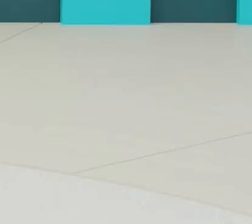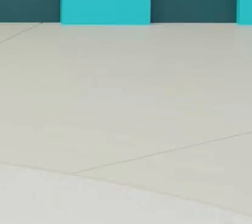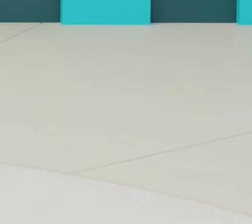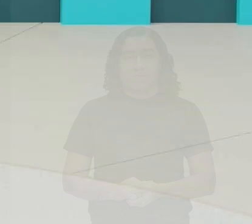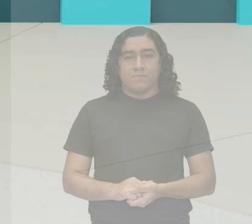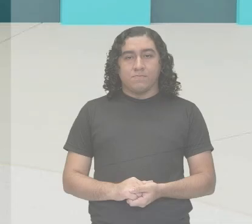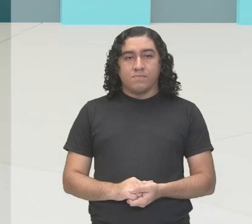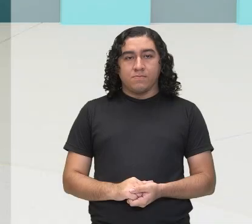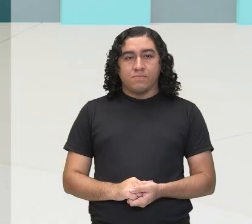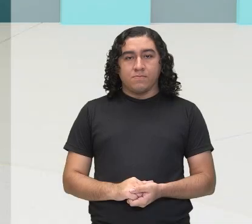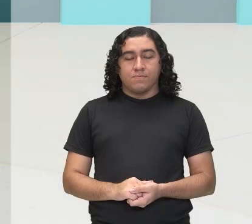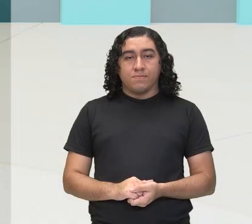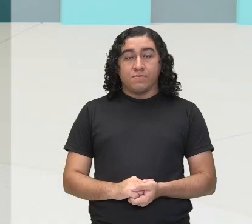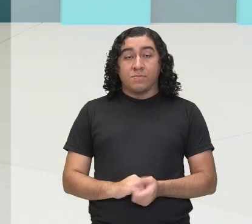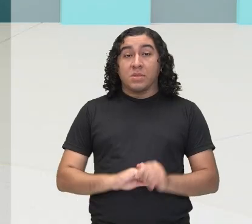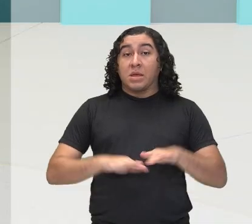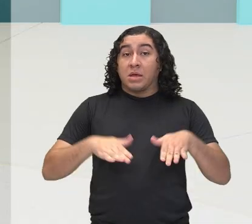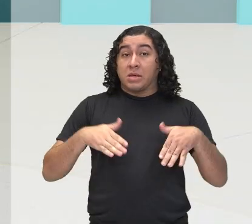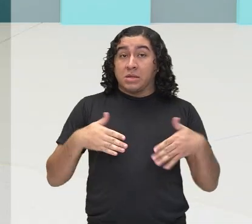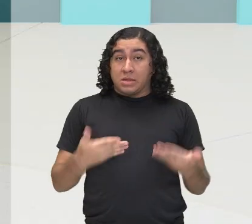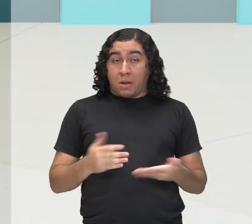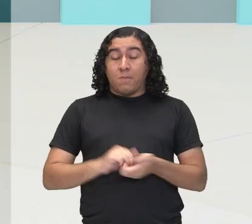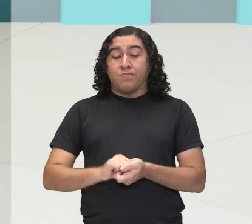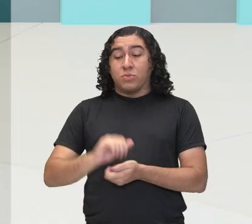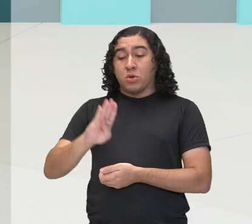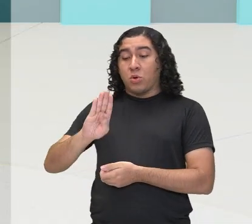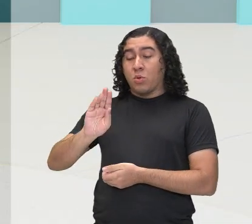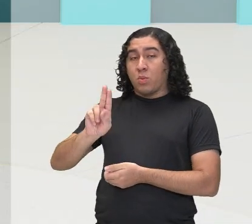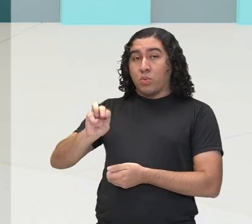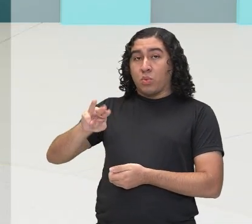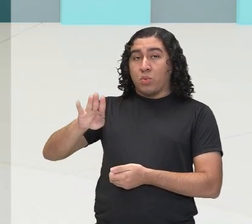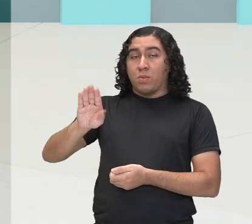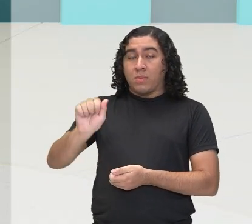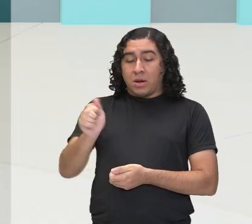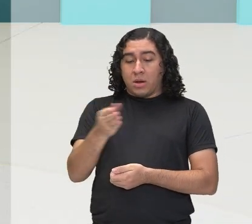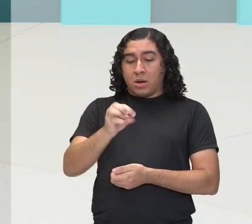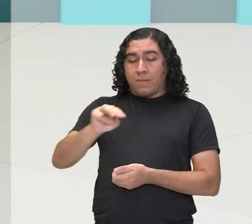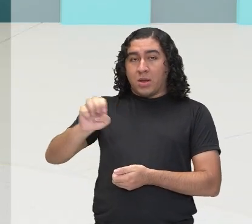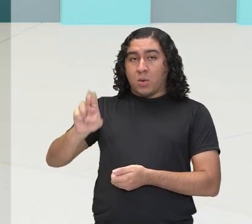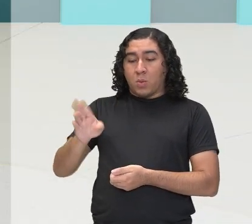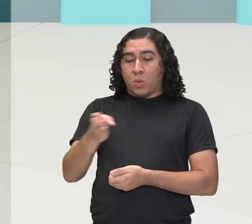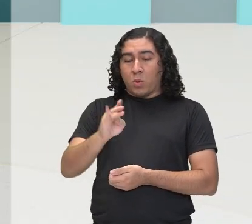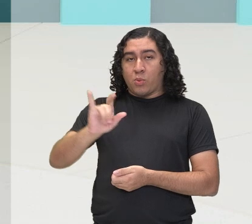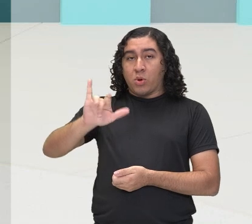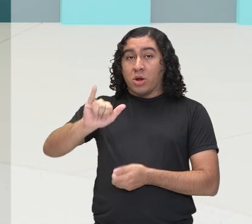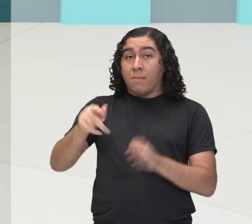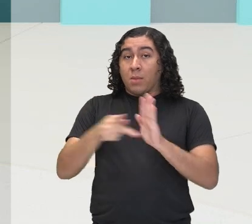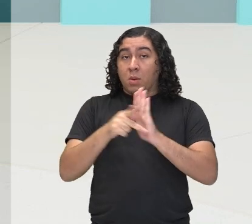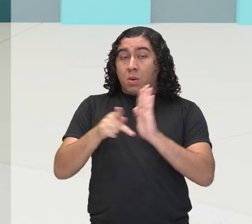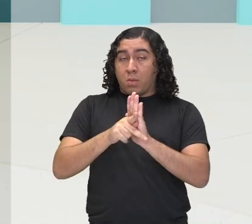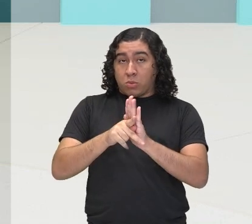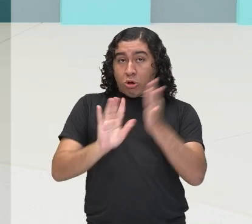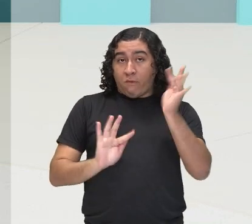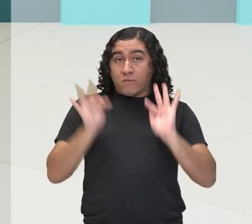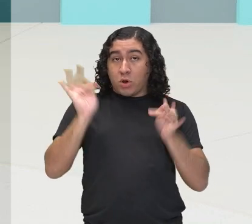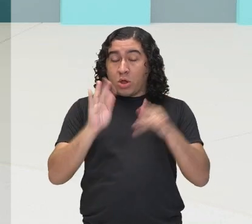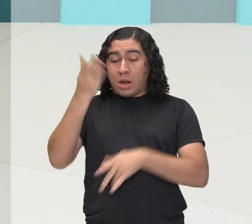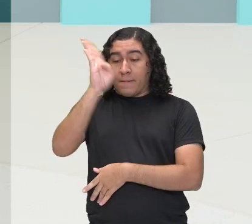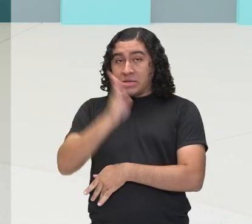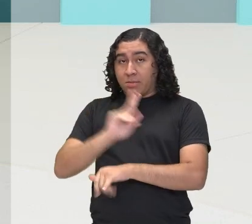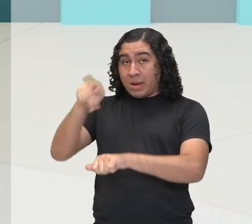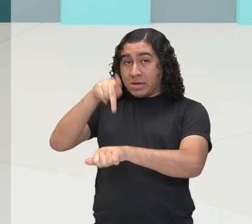Então, como o Bumba Meu Boi é uma manifestação cultural do folclore brasileiro, ele